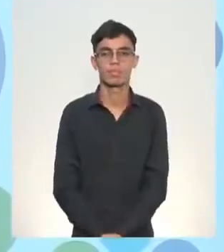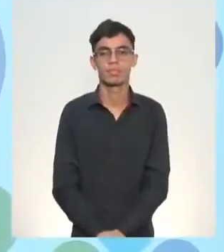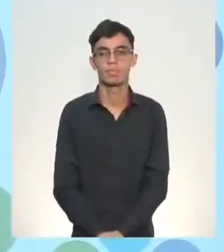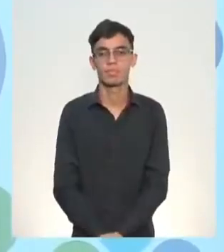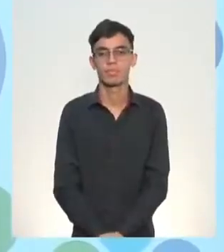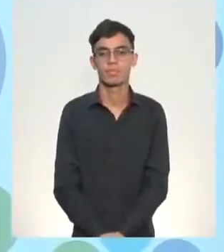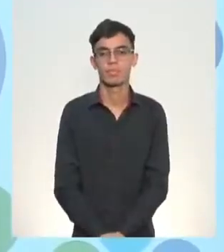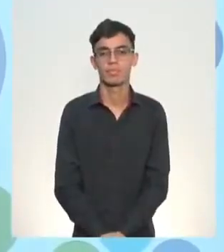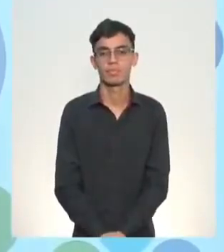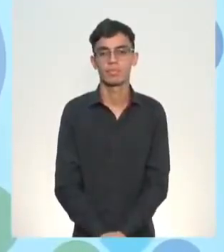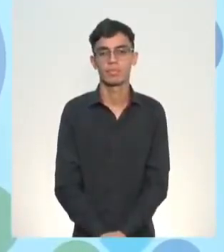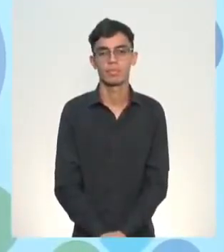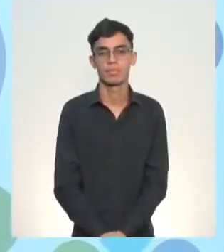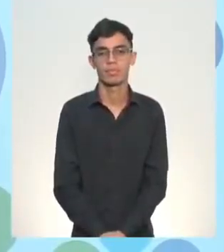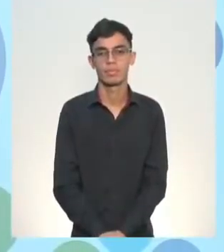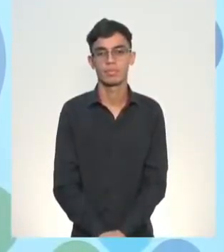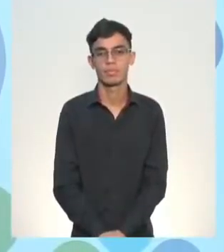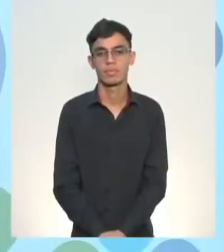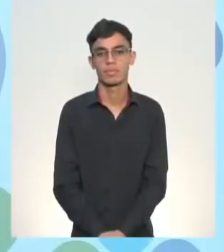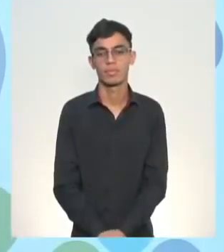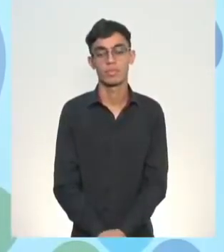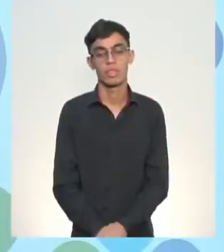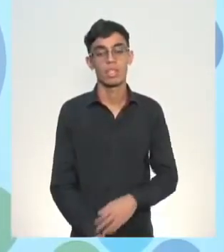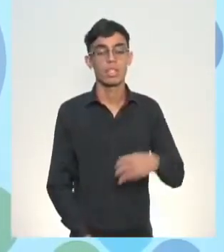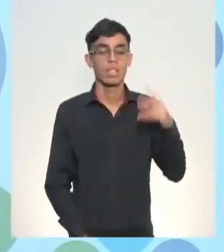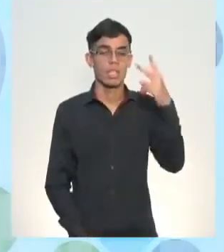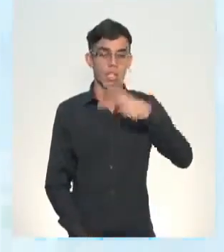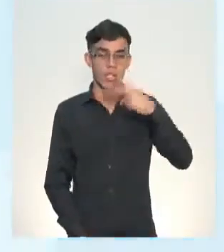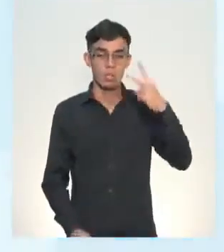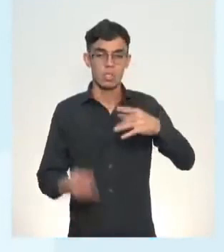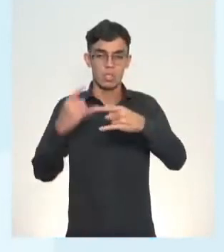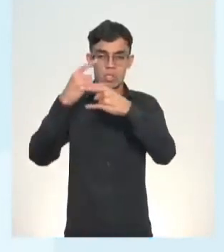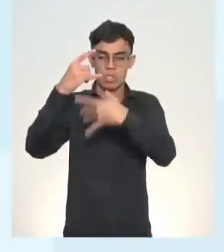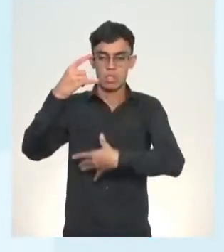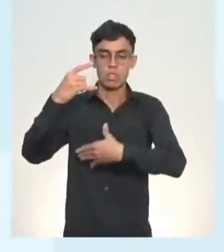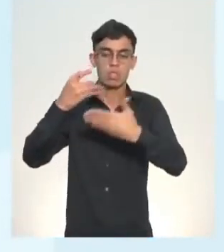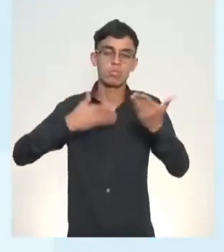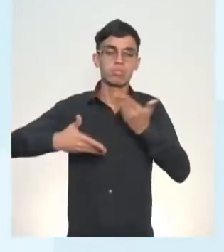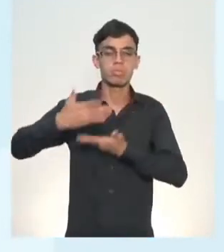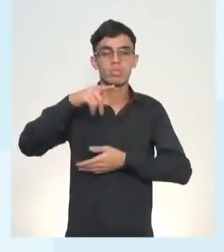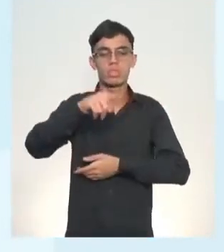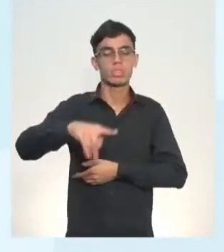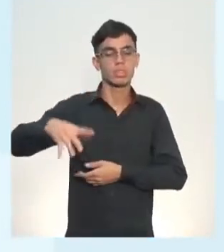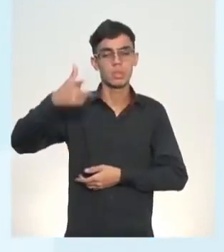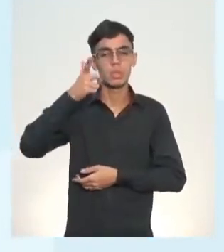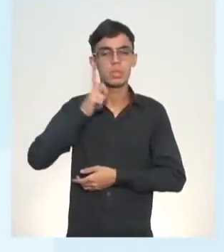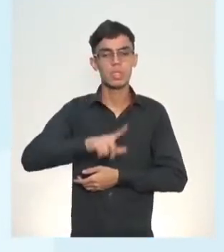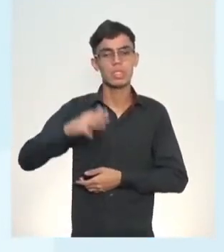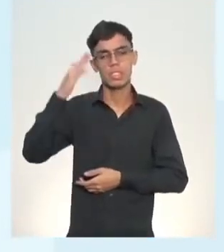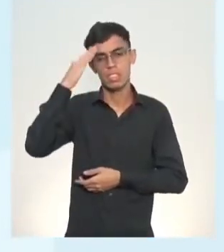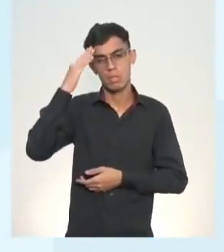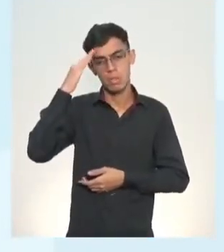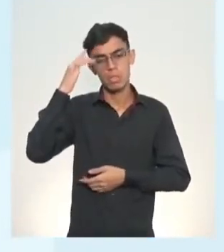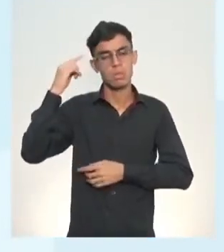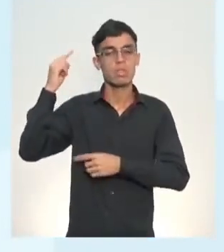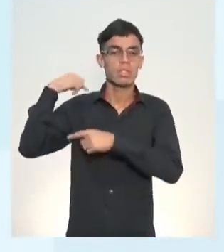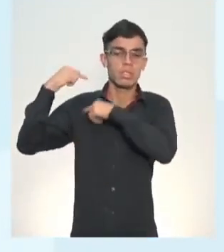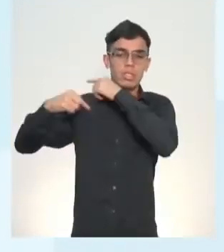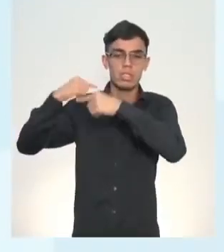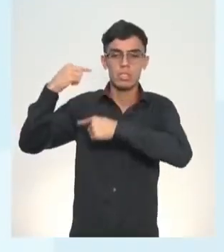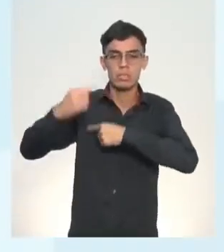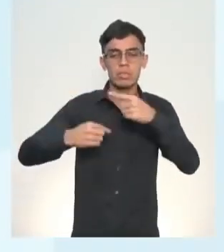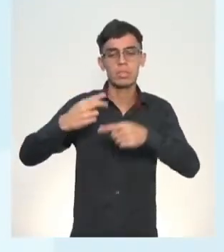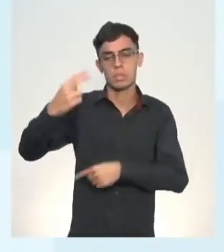gente, a gente vai fazer agora uma segunda interaçãozinha pelo chat, tá? Vocês conseguem reconhecer traços aí das nossas